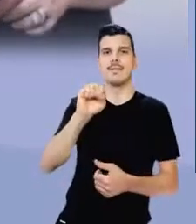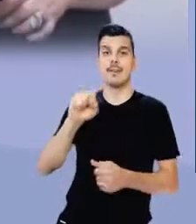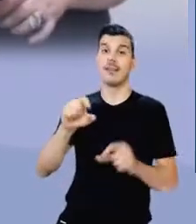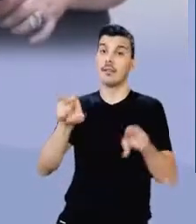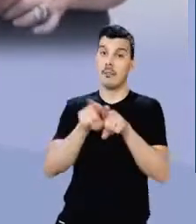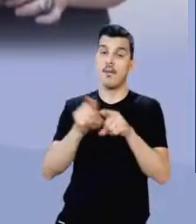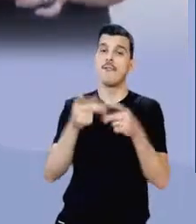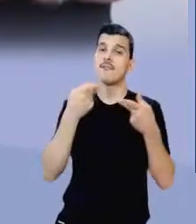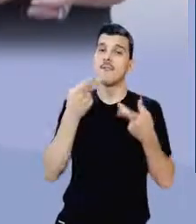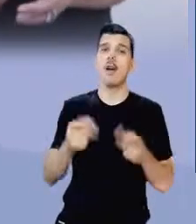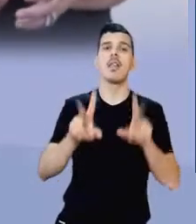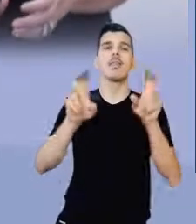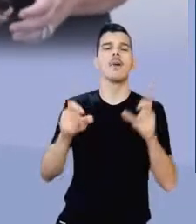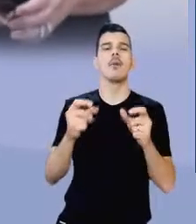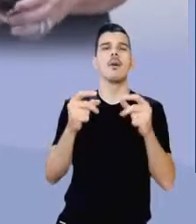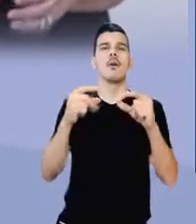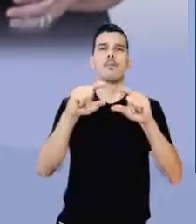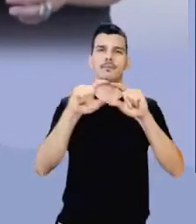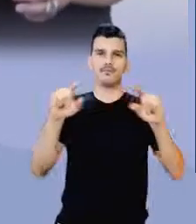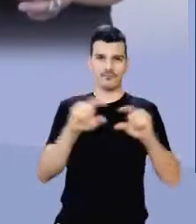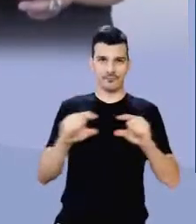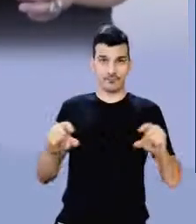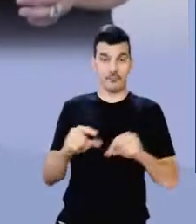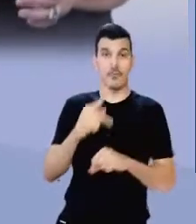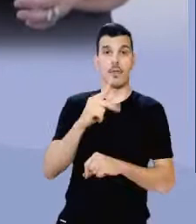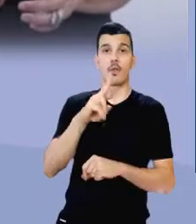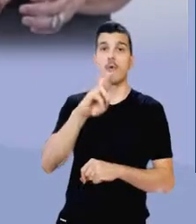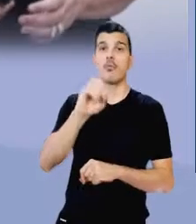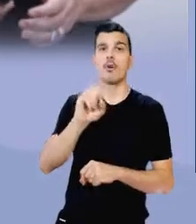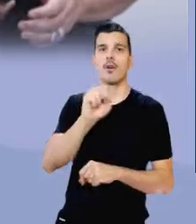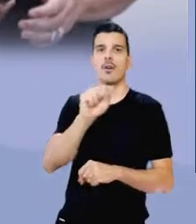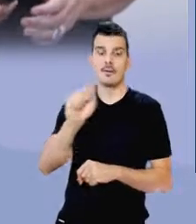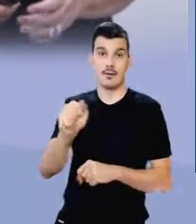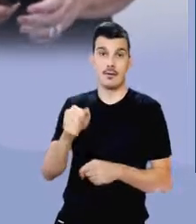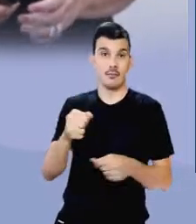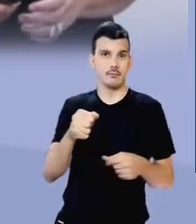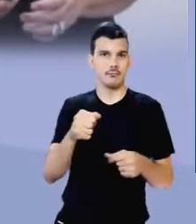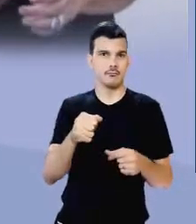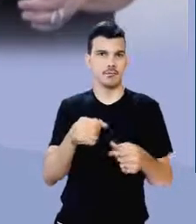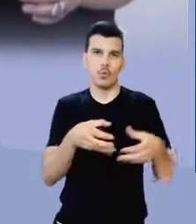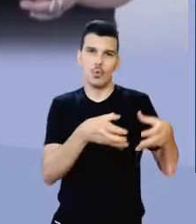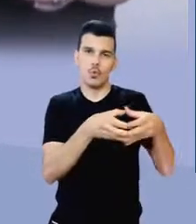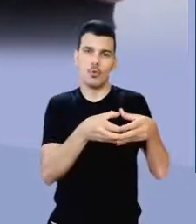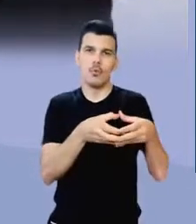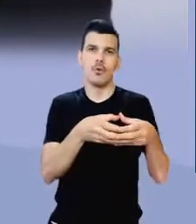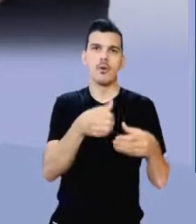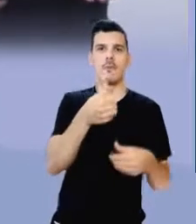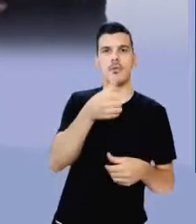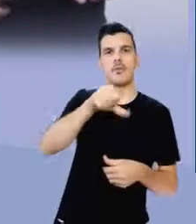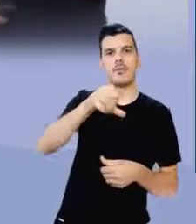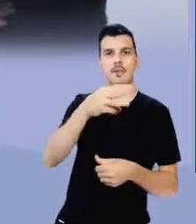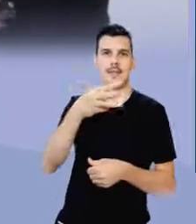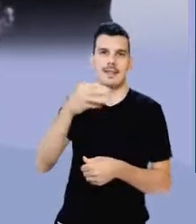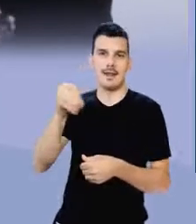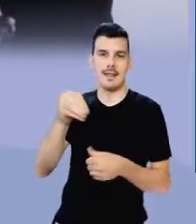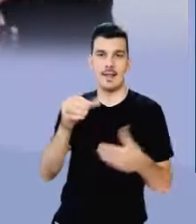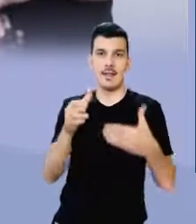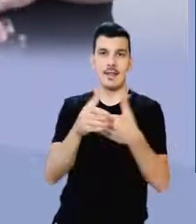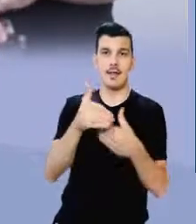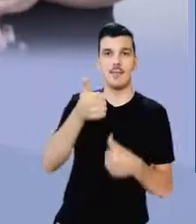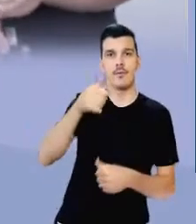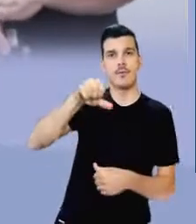prosa. Essa geração foi chamada a geração de 30. Ela foi de 1930